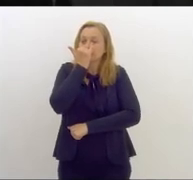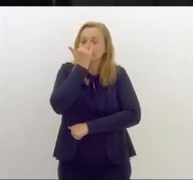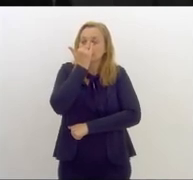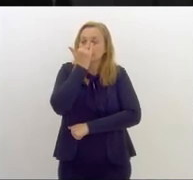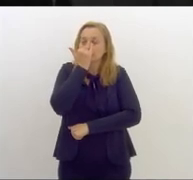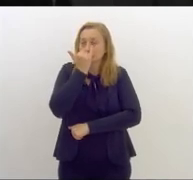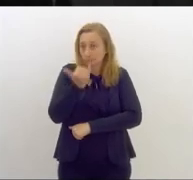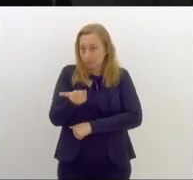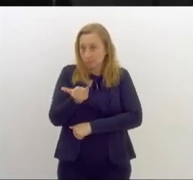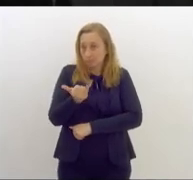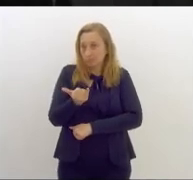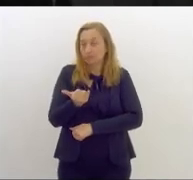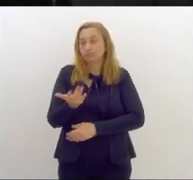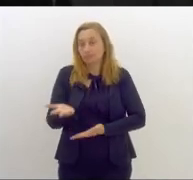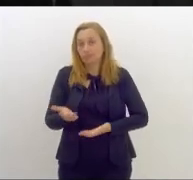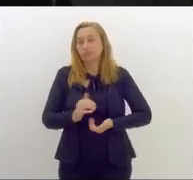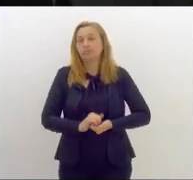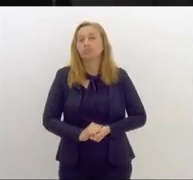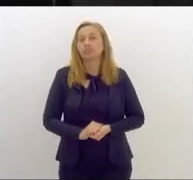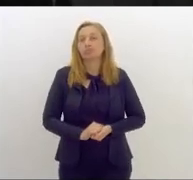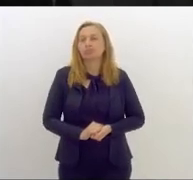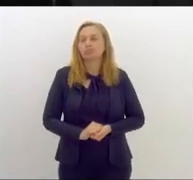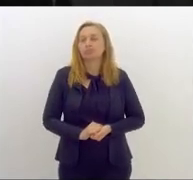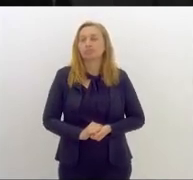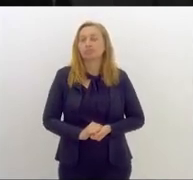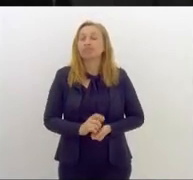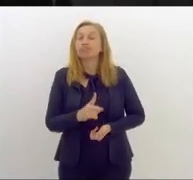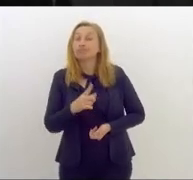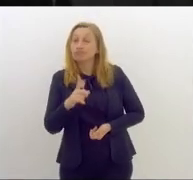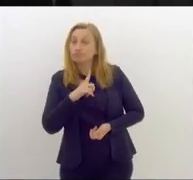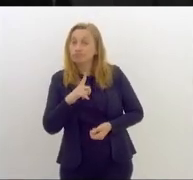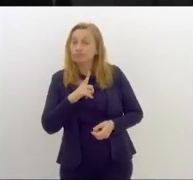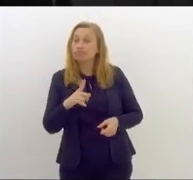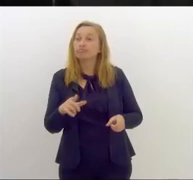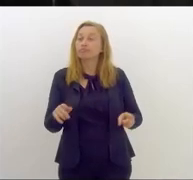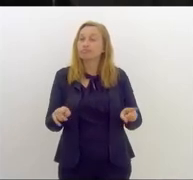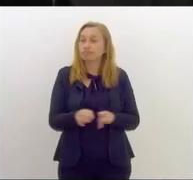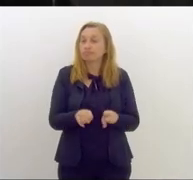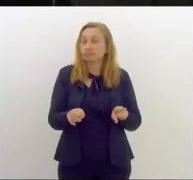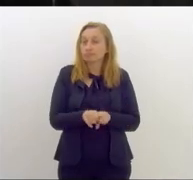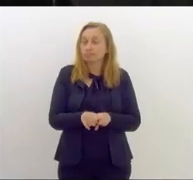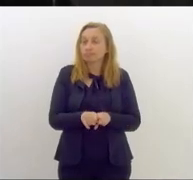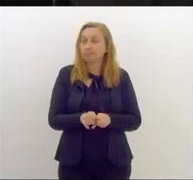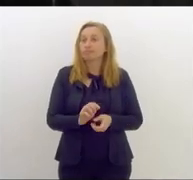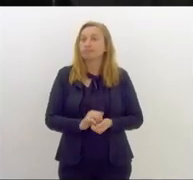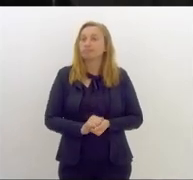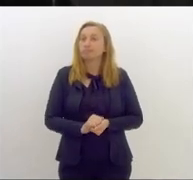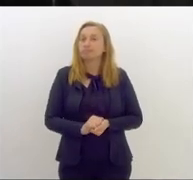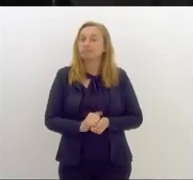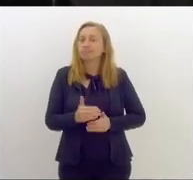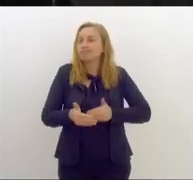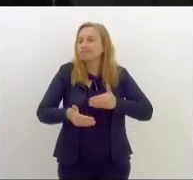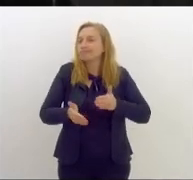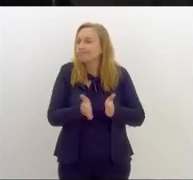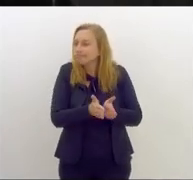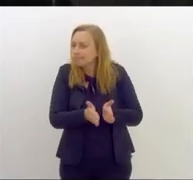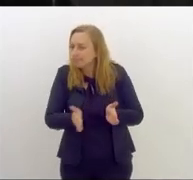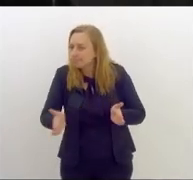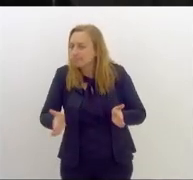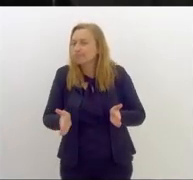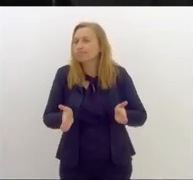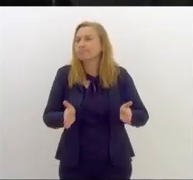anos e nós tivemos também na Vanguarda desse processo